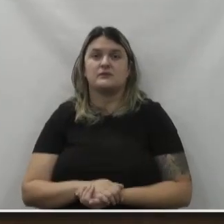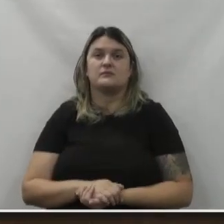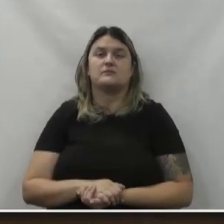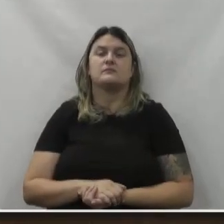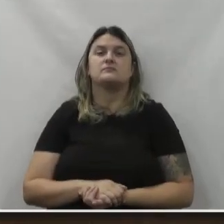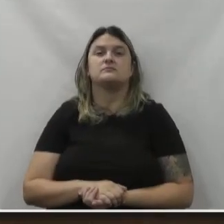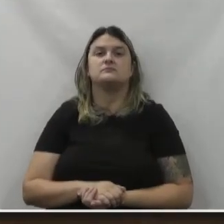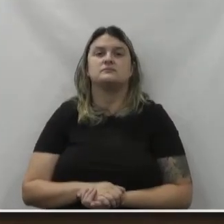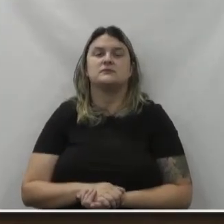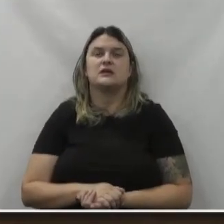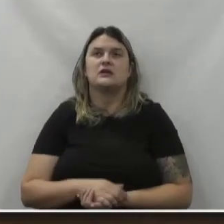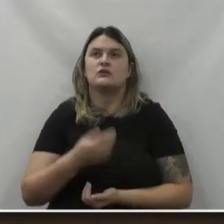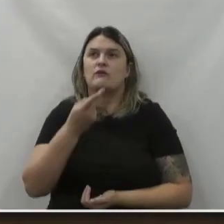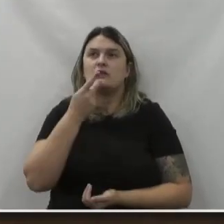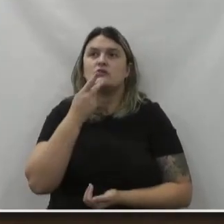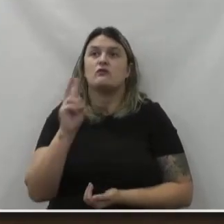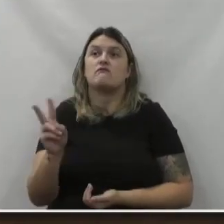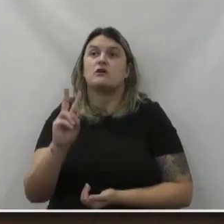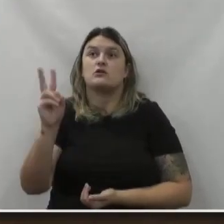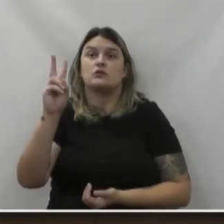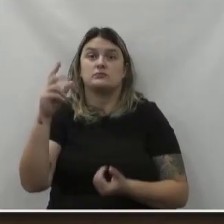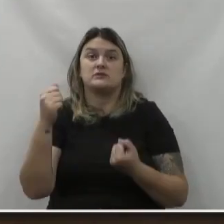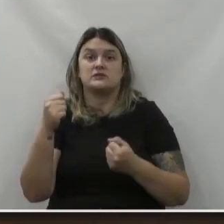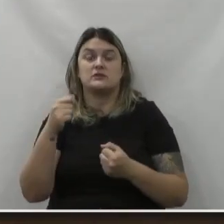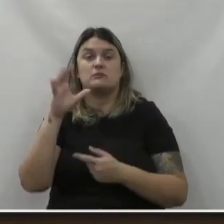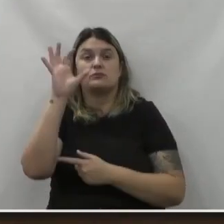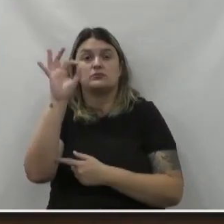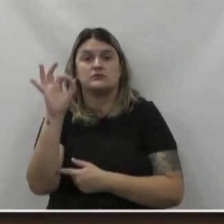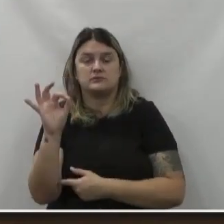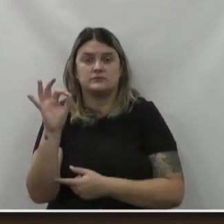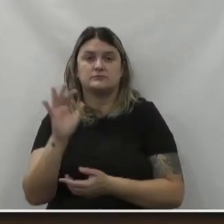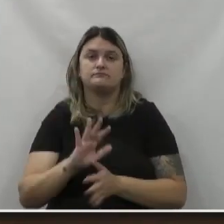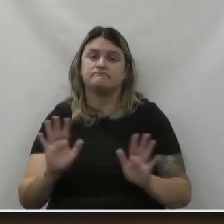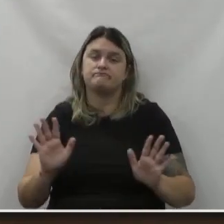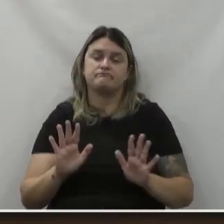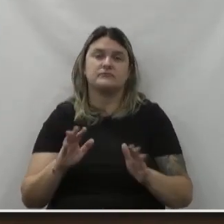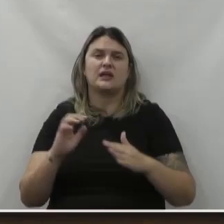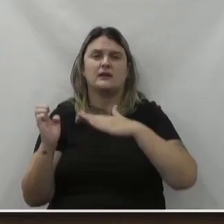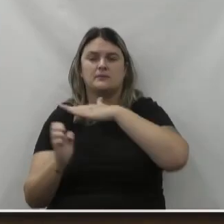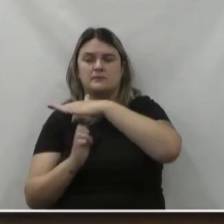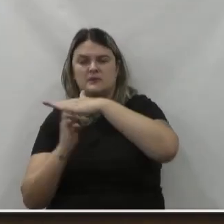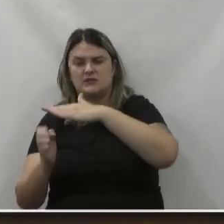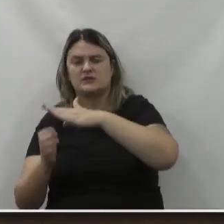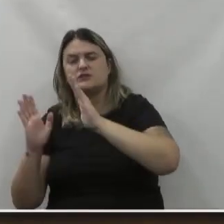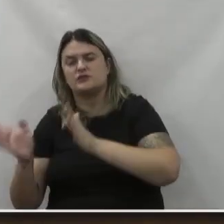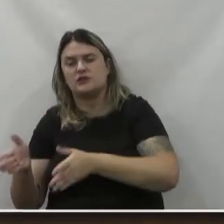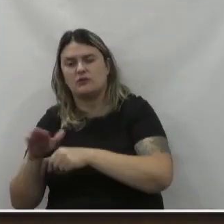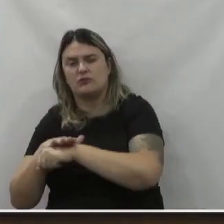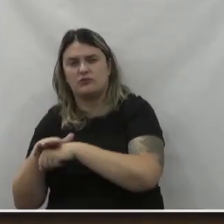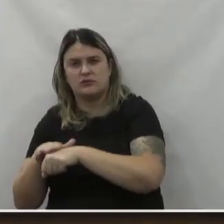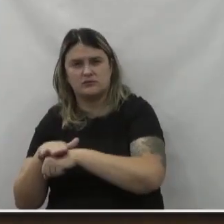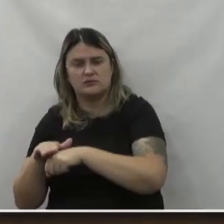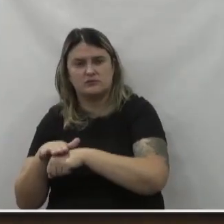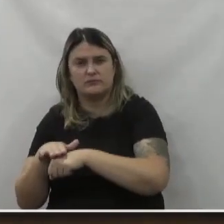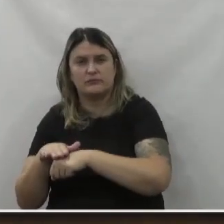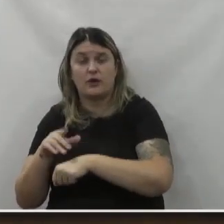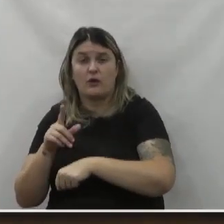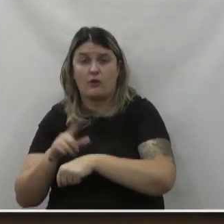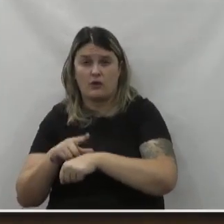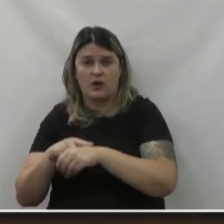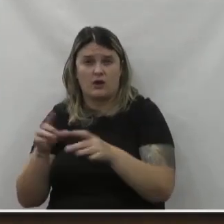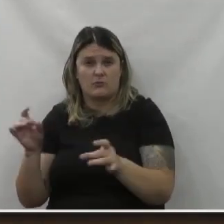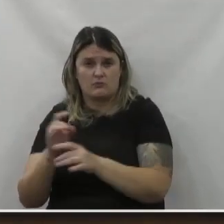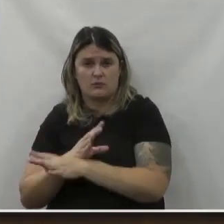também. Não estou falando em valores, mas estou falando em percentual. E a empresa, nós conversamos aqui, a hora que assinar